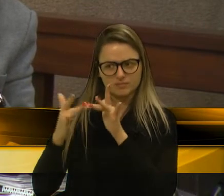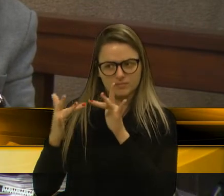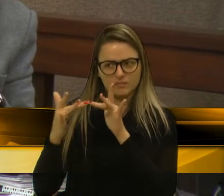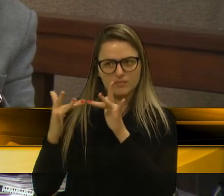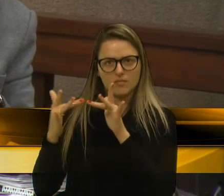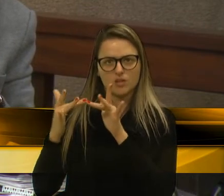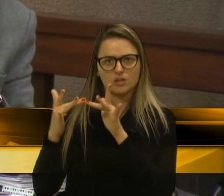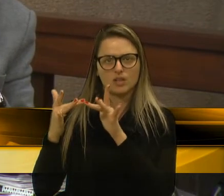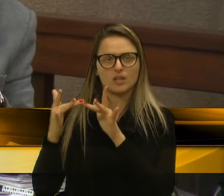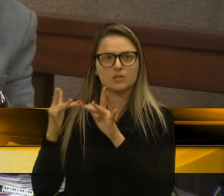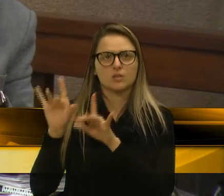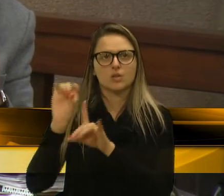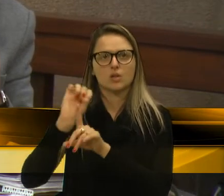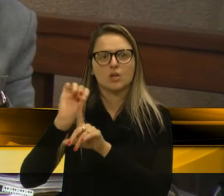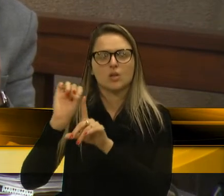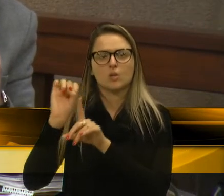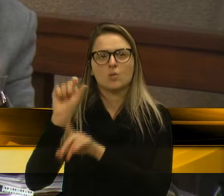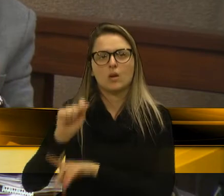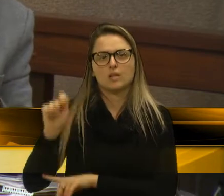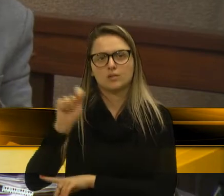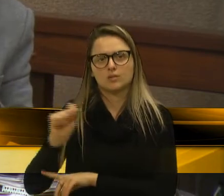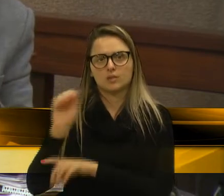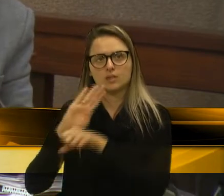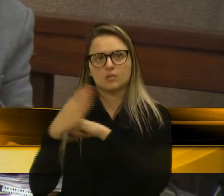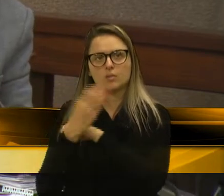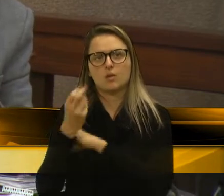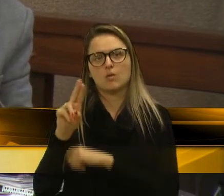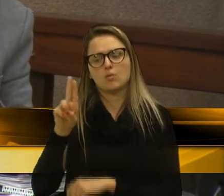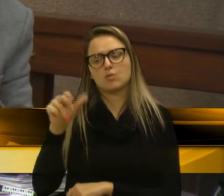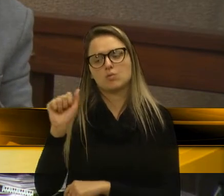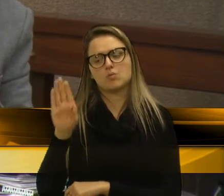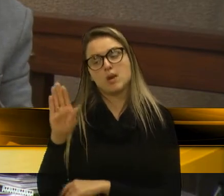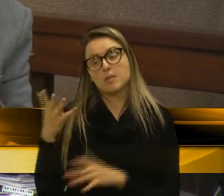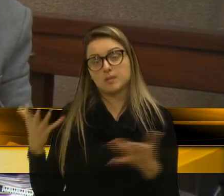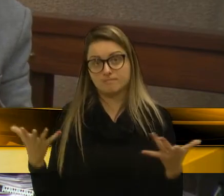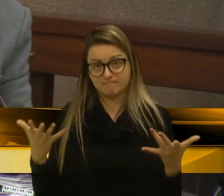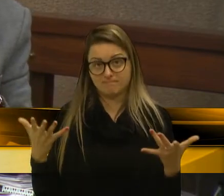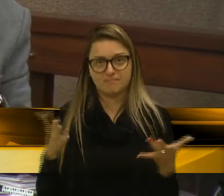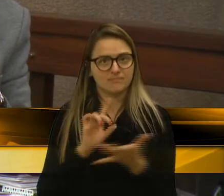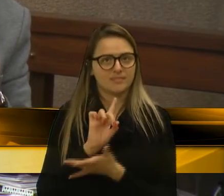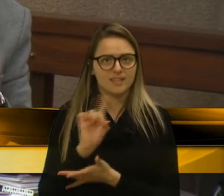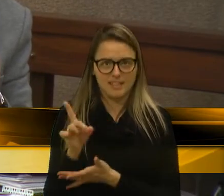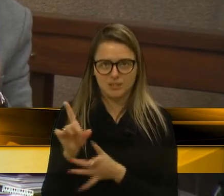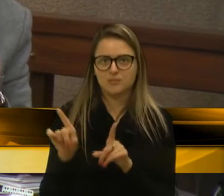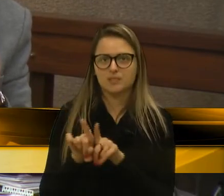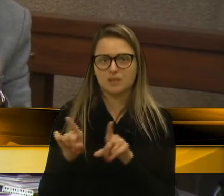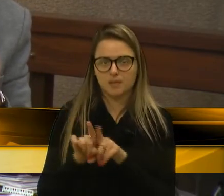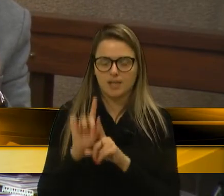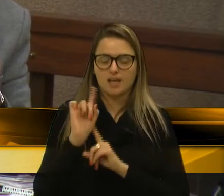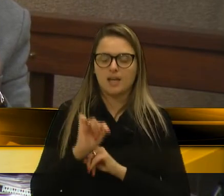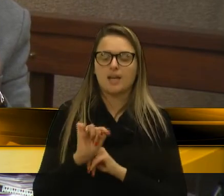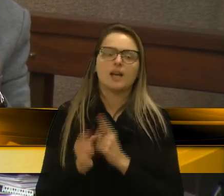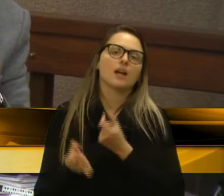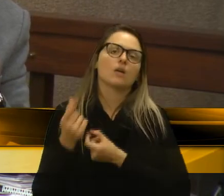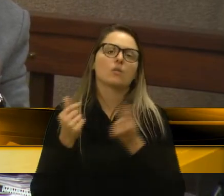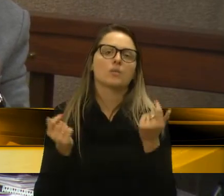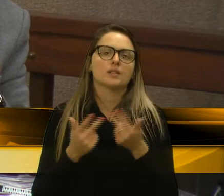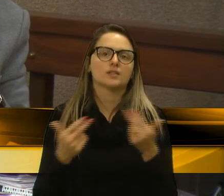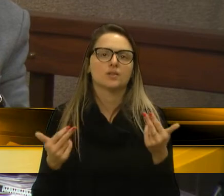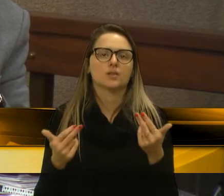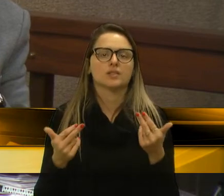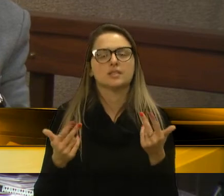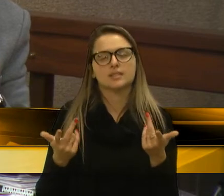do bairro ou com a UAB? Não. Então, são essas questões que pesam muito